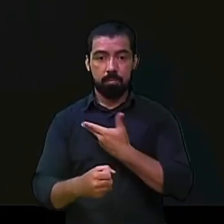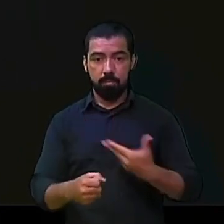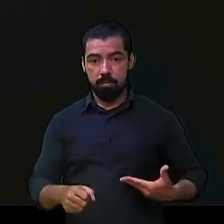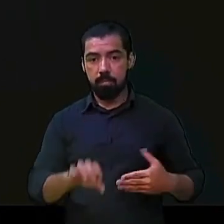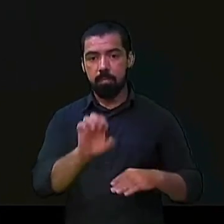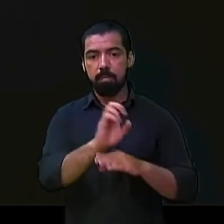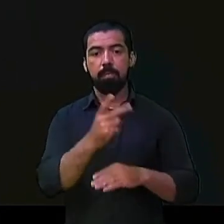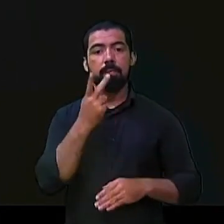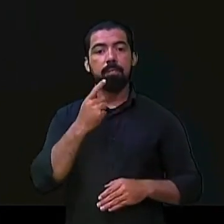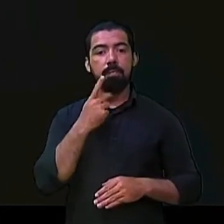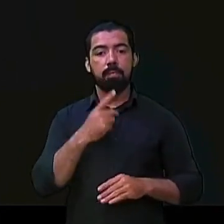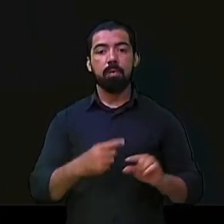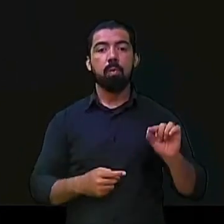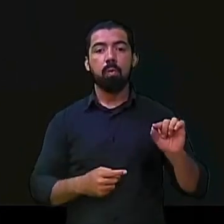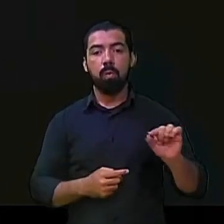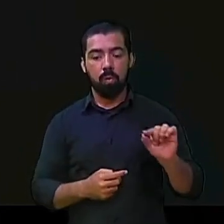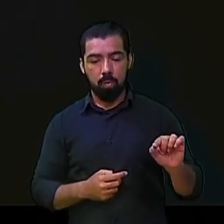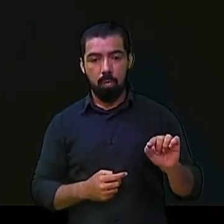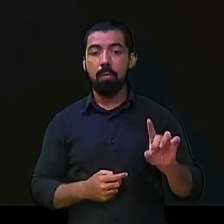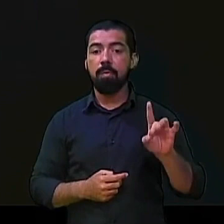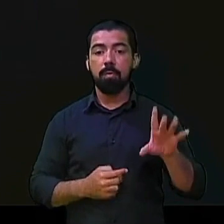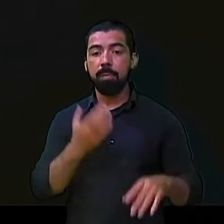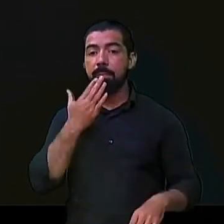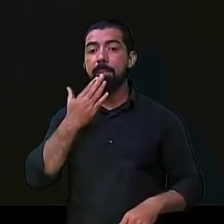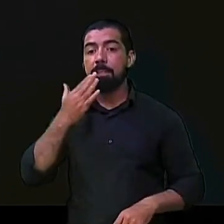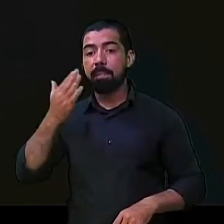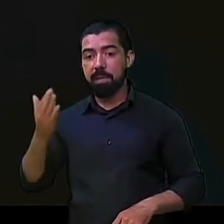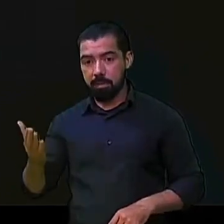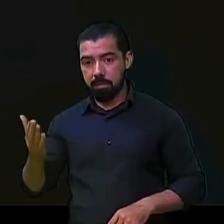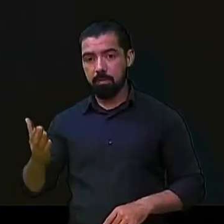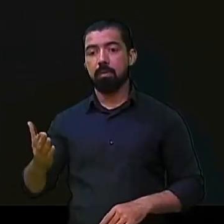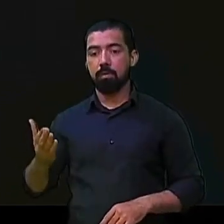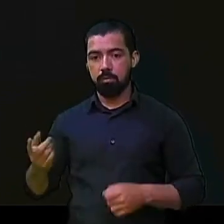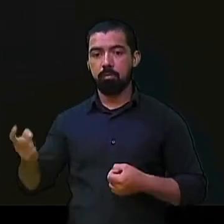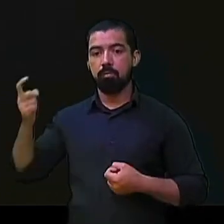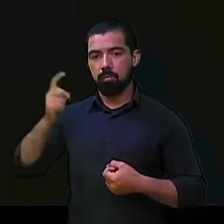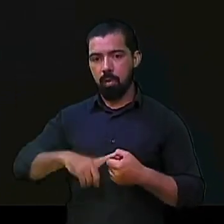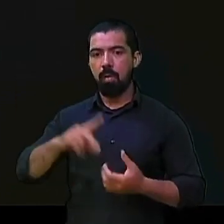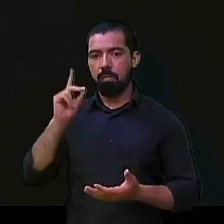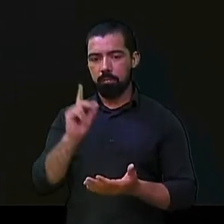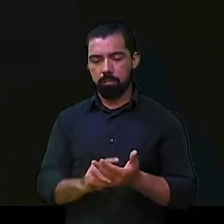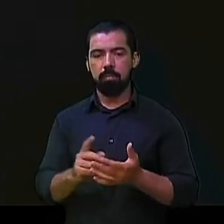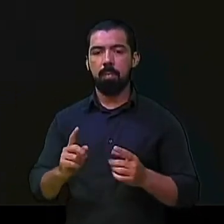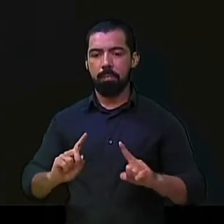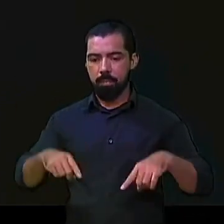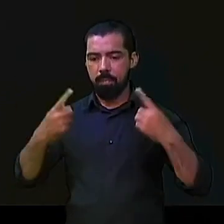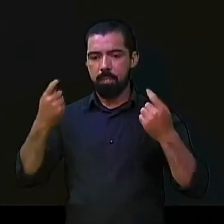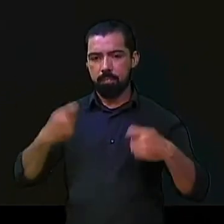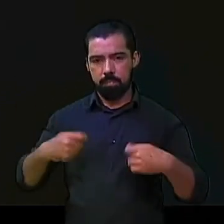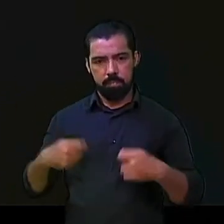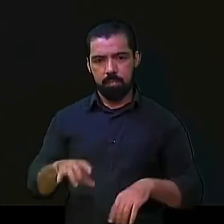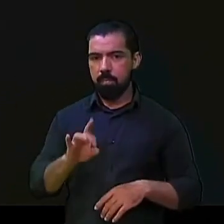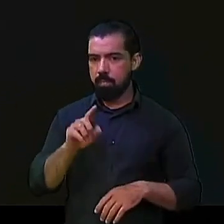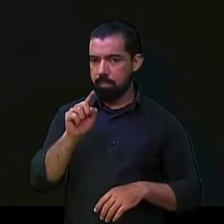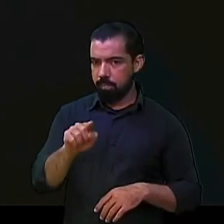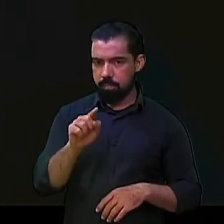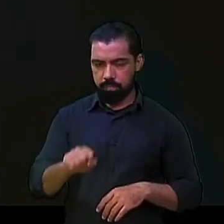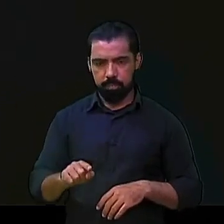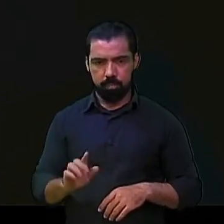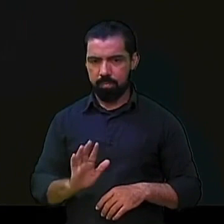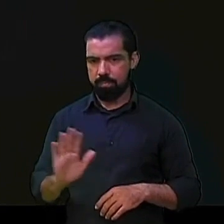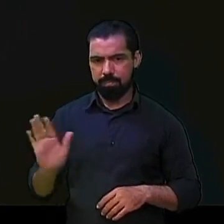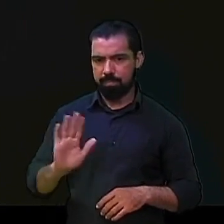estará apenas e tão somente pedindo que seja resgatado a verdade. É isso que está sendo feito. Não